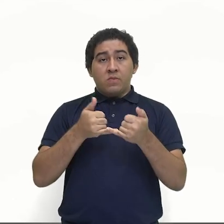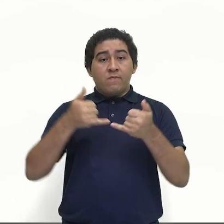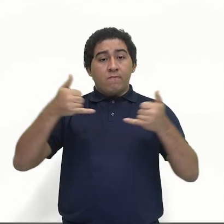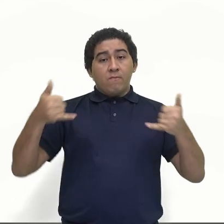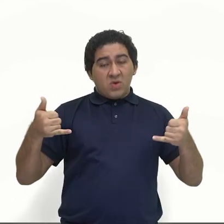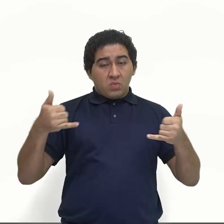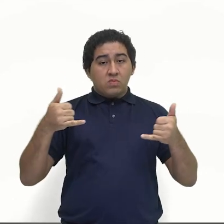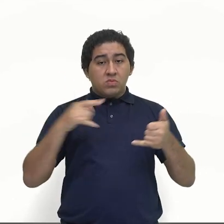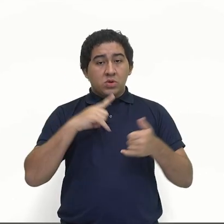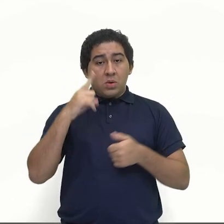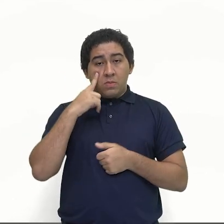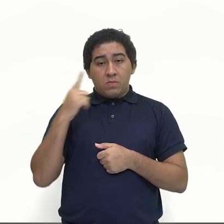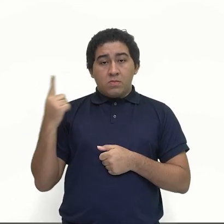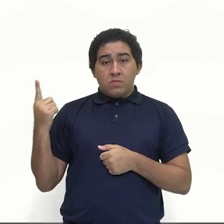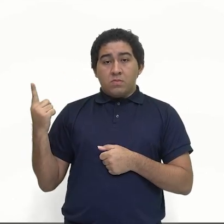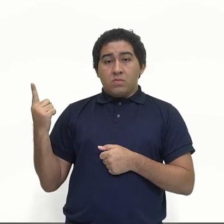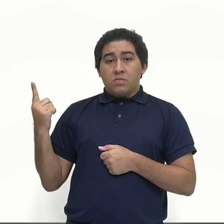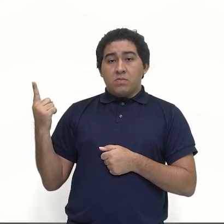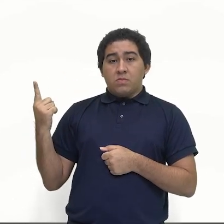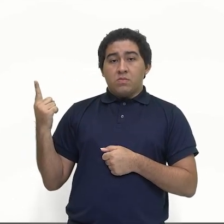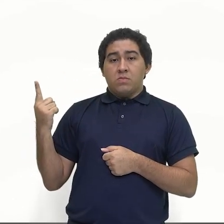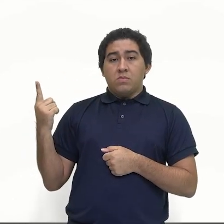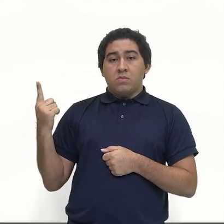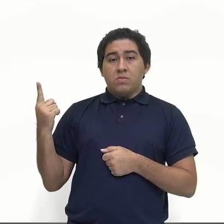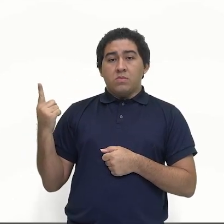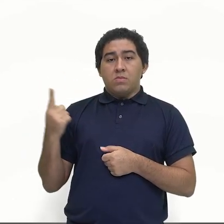os fios